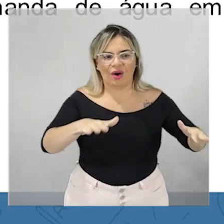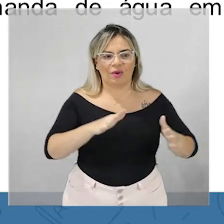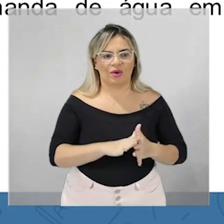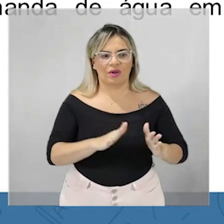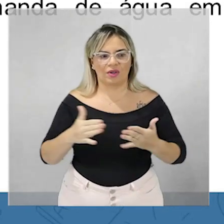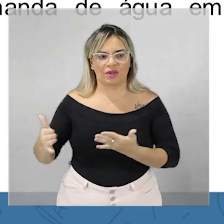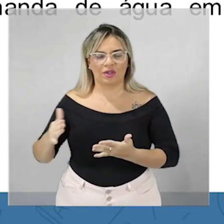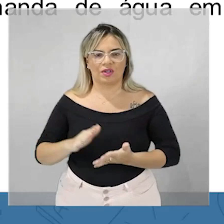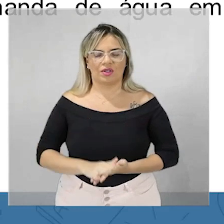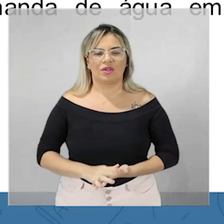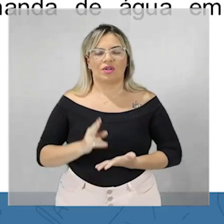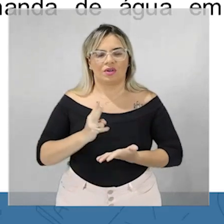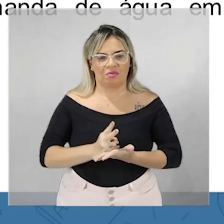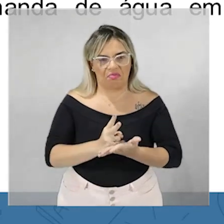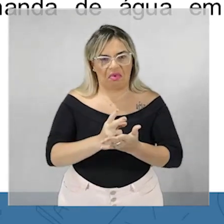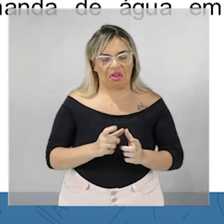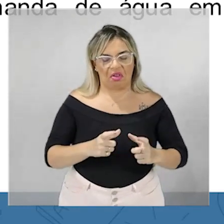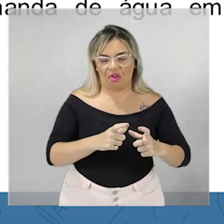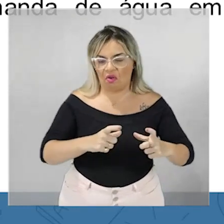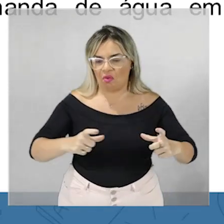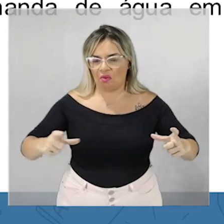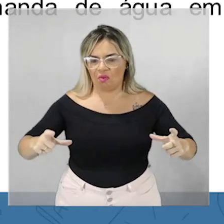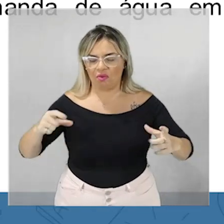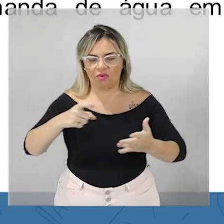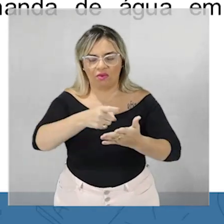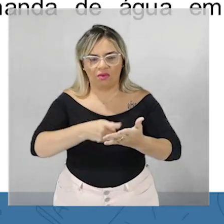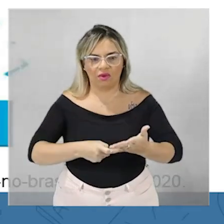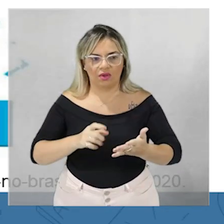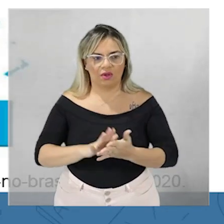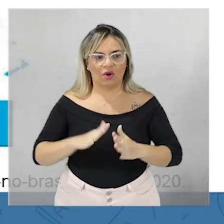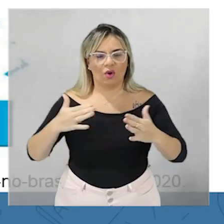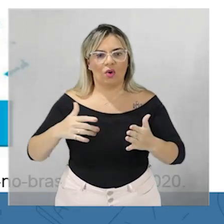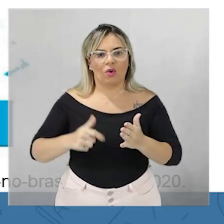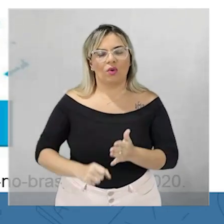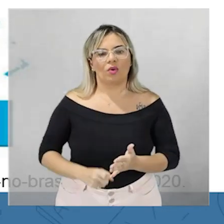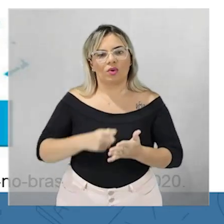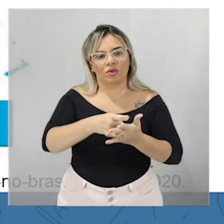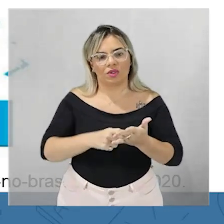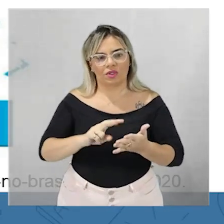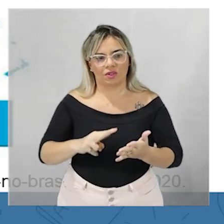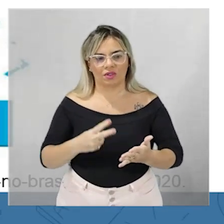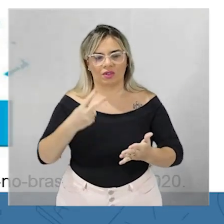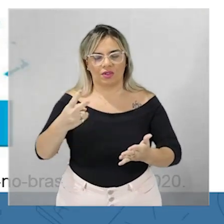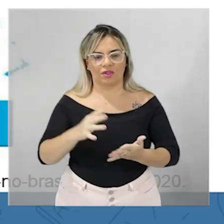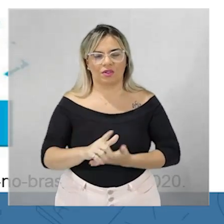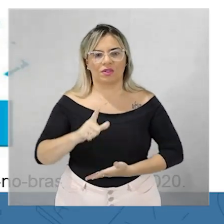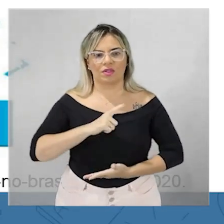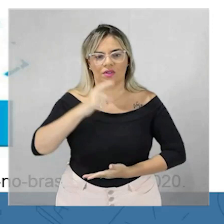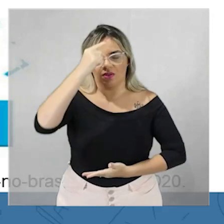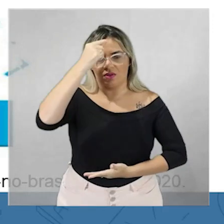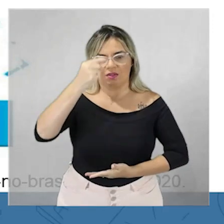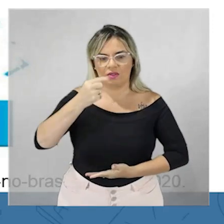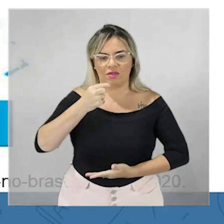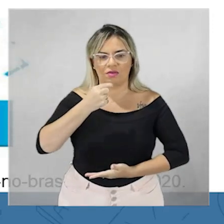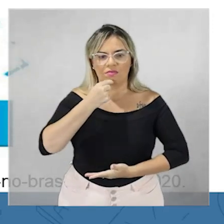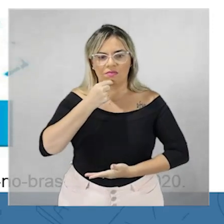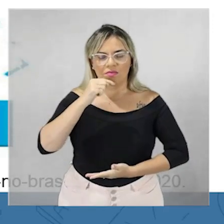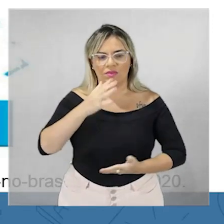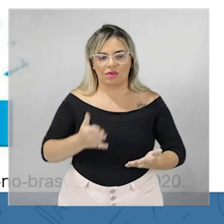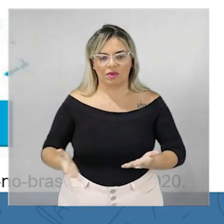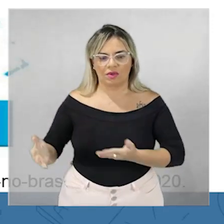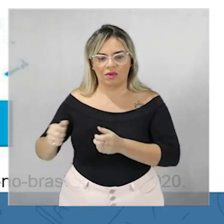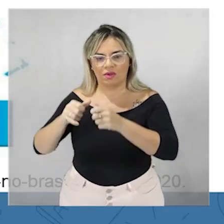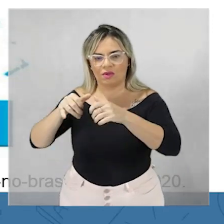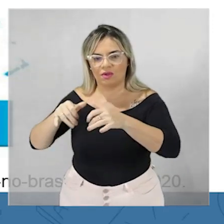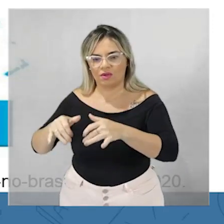texto continuando, um texto até bem longo, né? Texto 2, eu tenho uma imagem, um gráfico falando aí sobre o índice